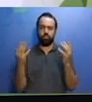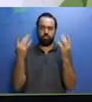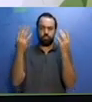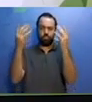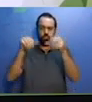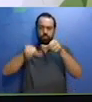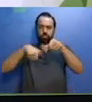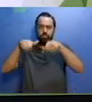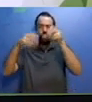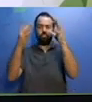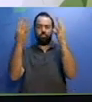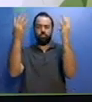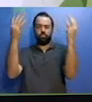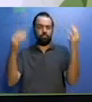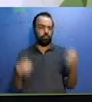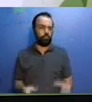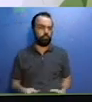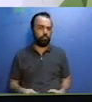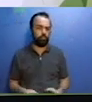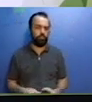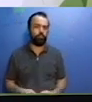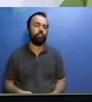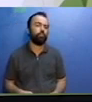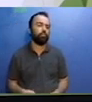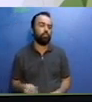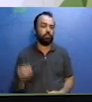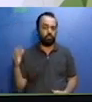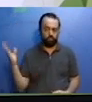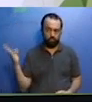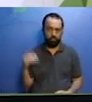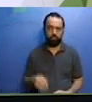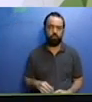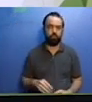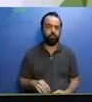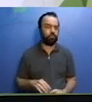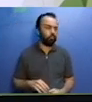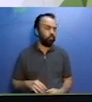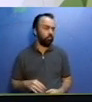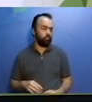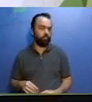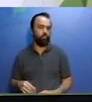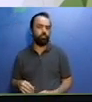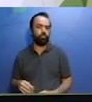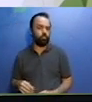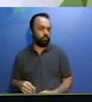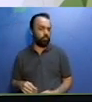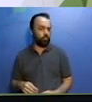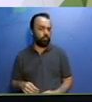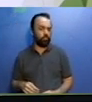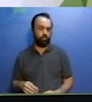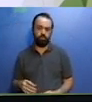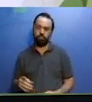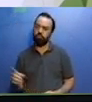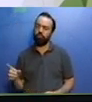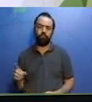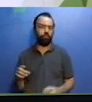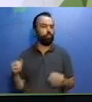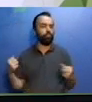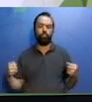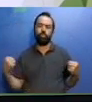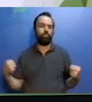sólido dissolvido num líquido. No caso, nesse tipo de técnica, a gente não tem o